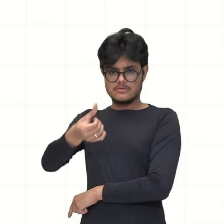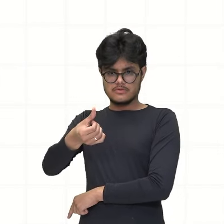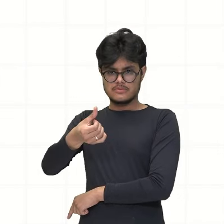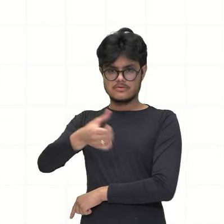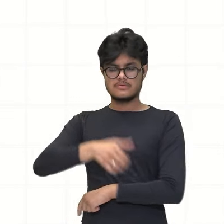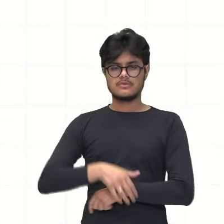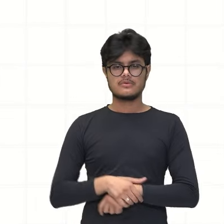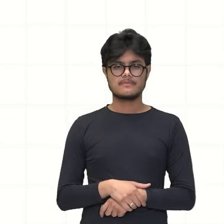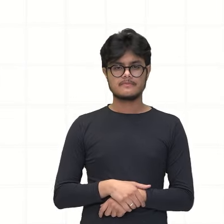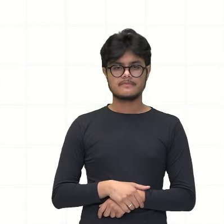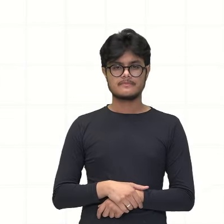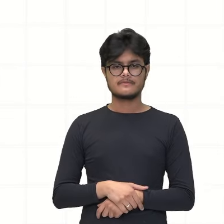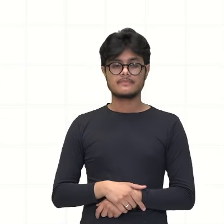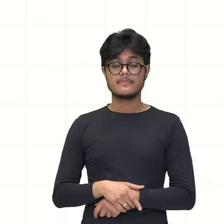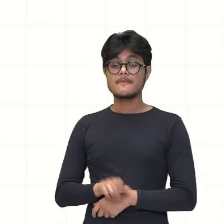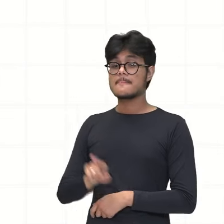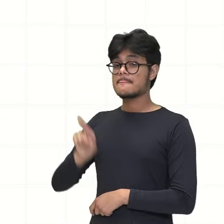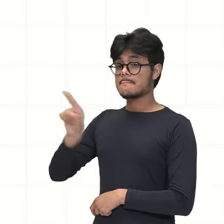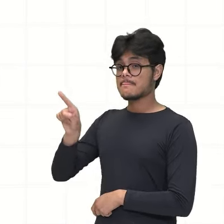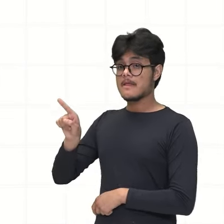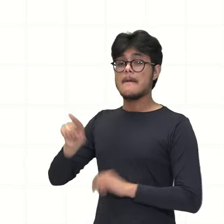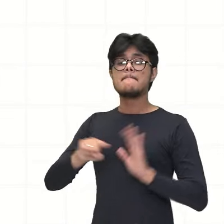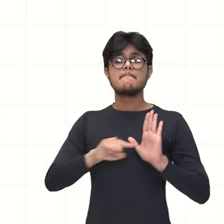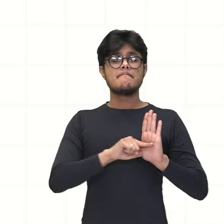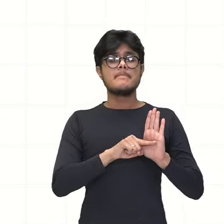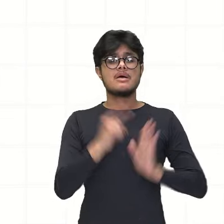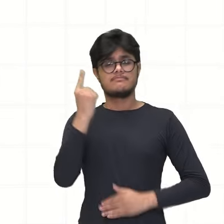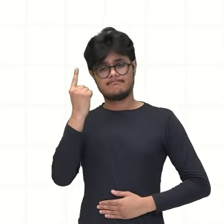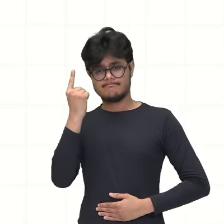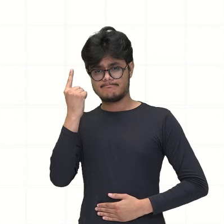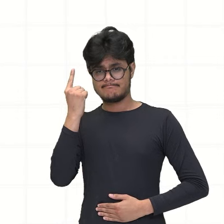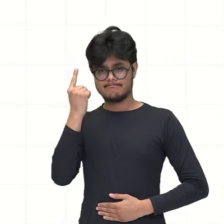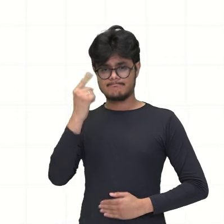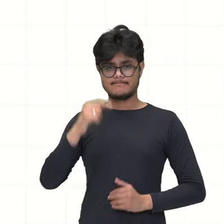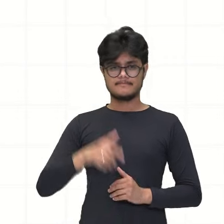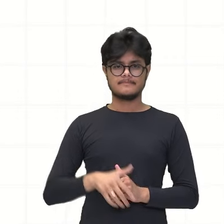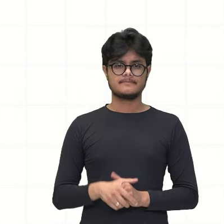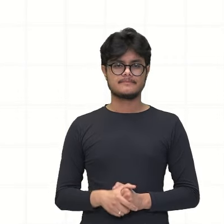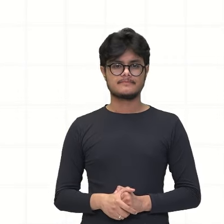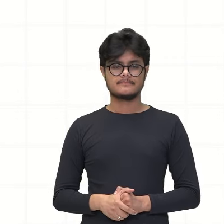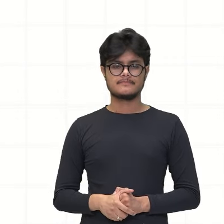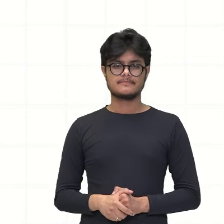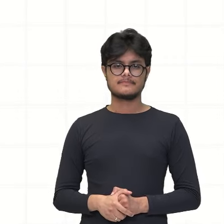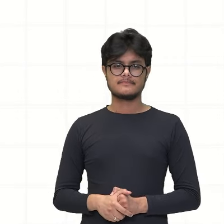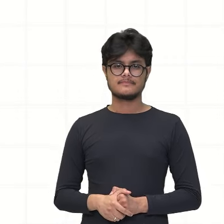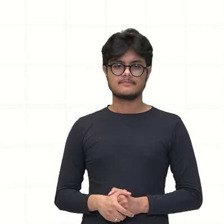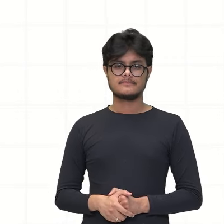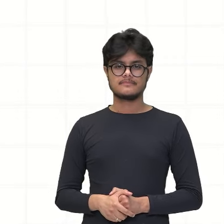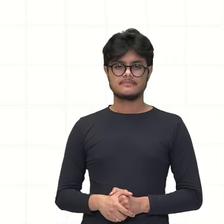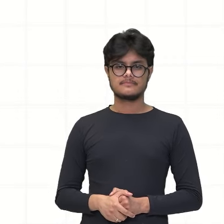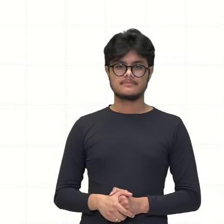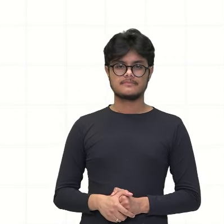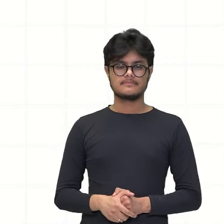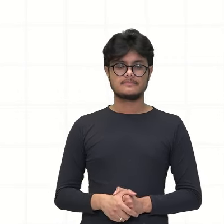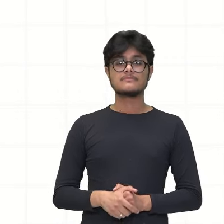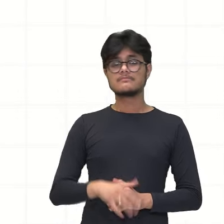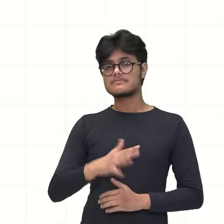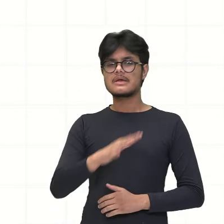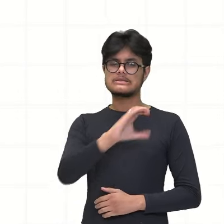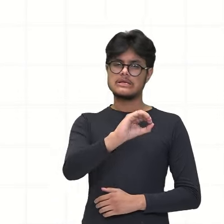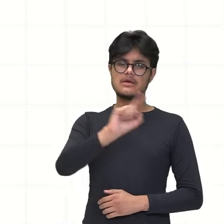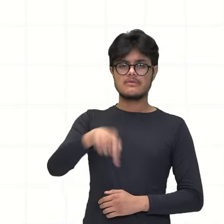0,76. Isso daqui eu tiro 1. Então, 1 menos 0,76, que vai ser